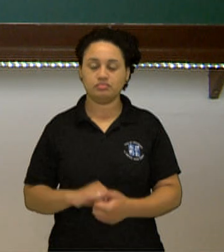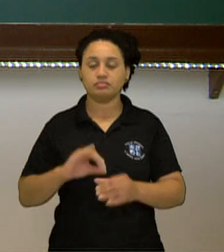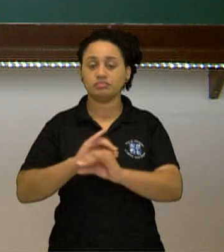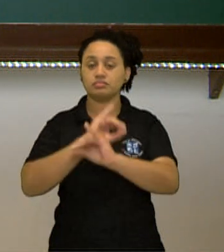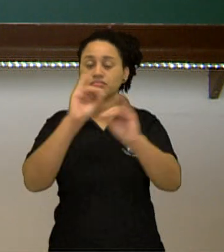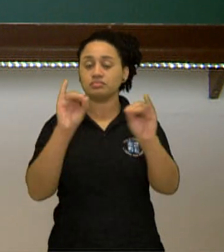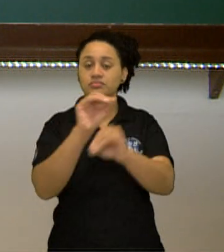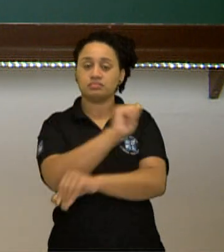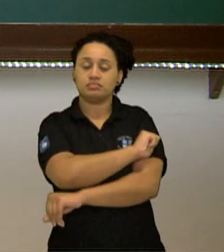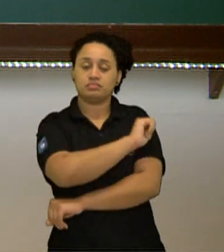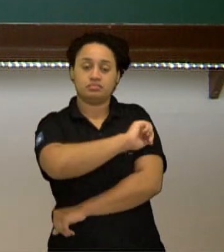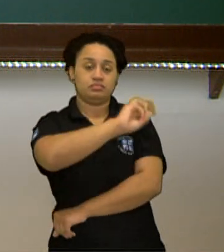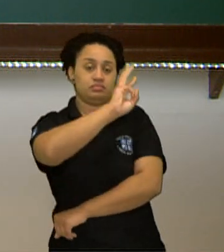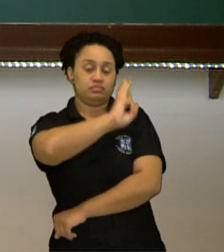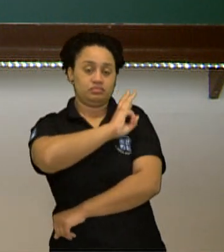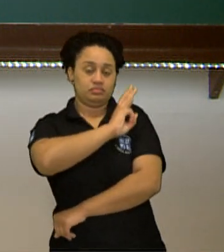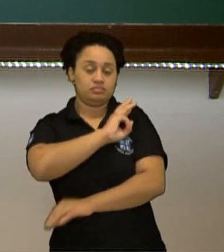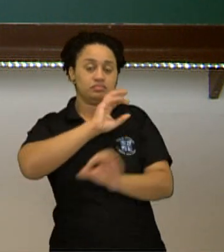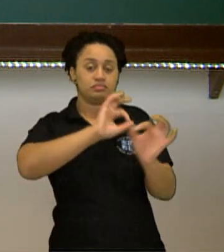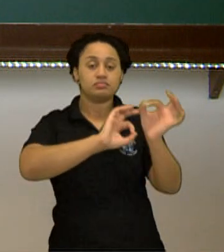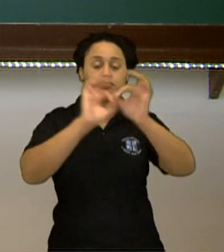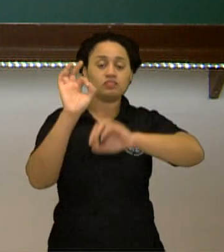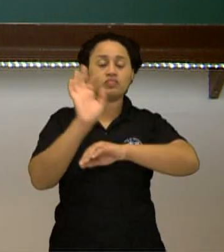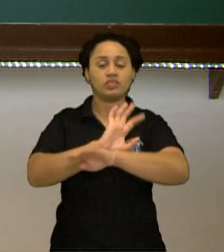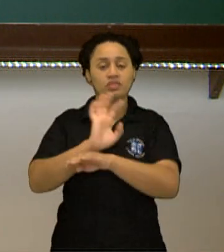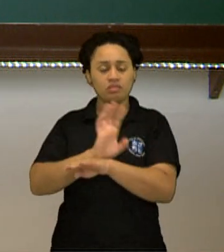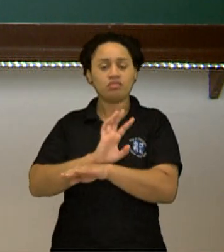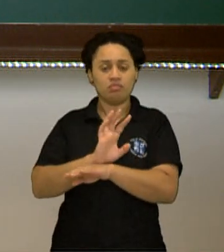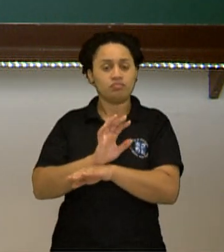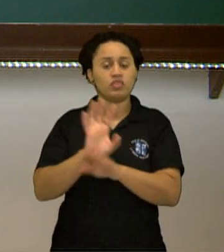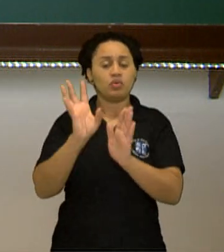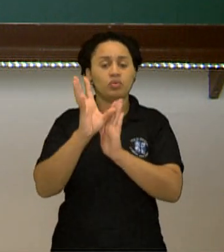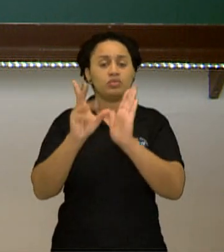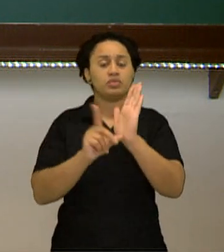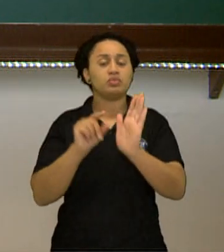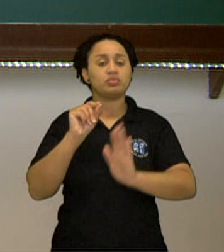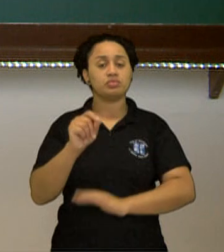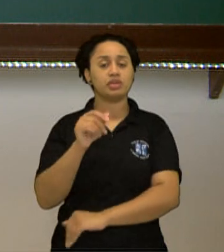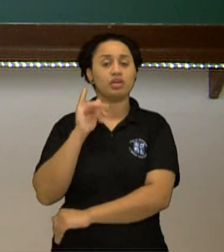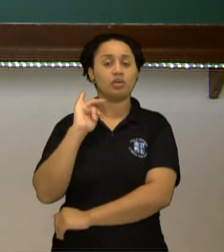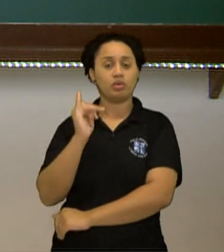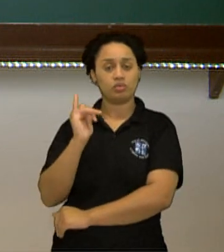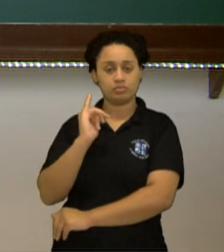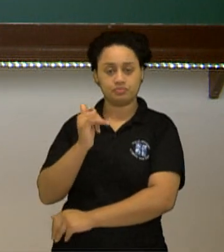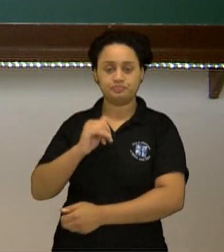Olá, estudantes da terceira série! Nesse vídeo, vamos falar sobre conto.